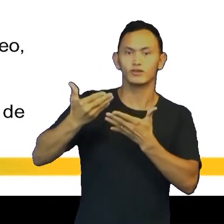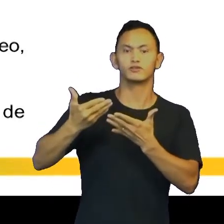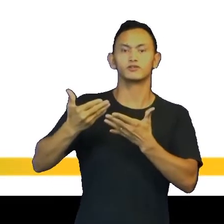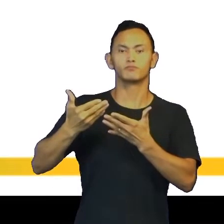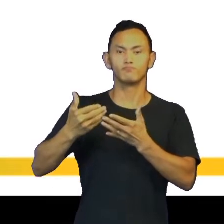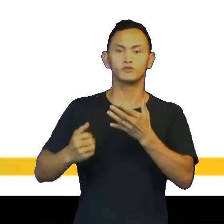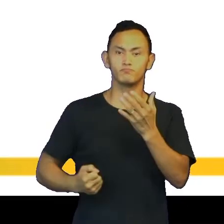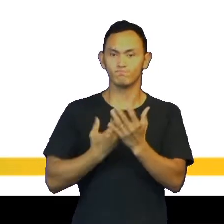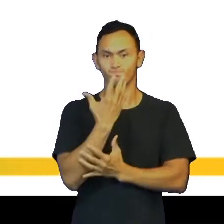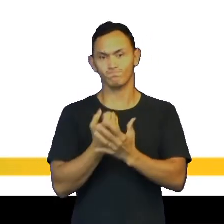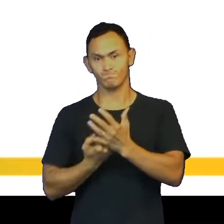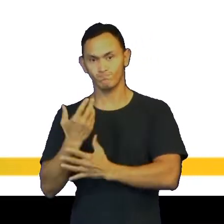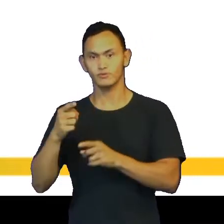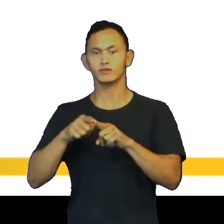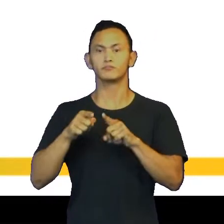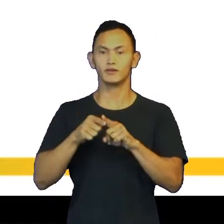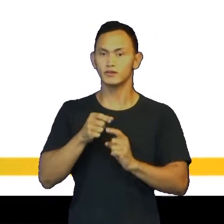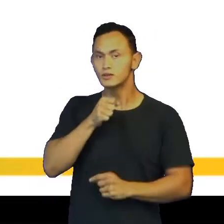antigo regime.